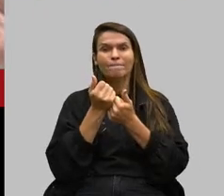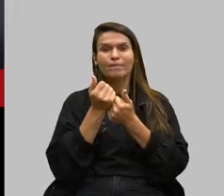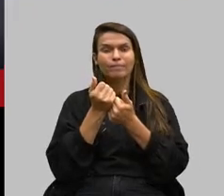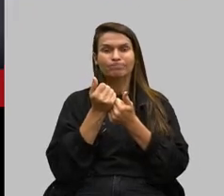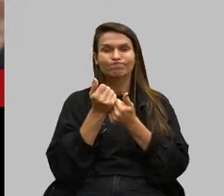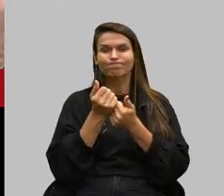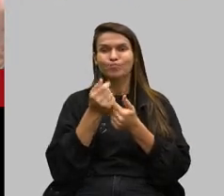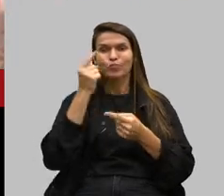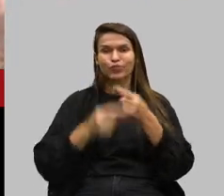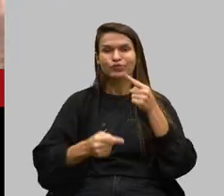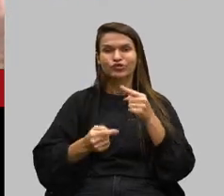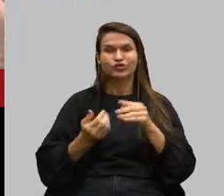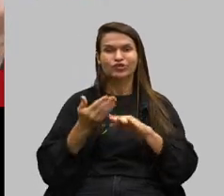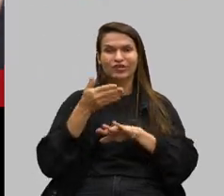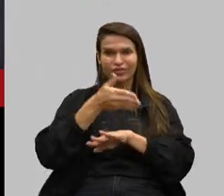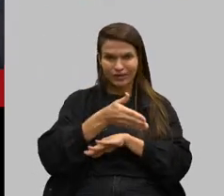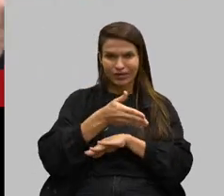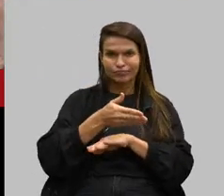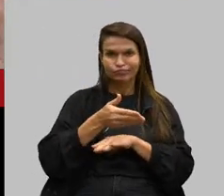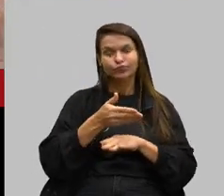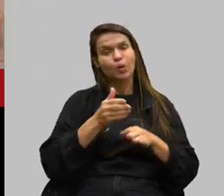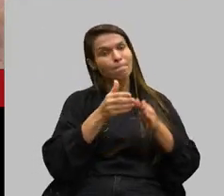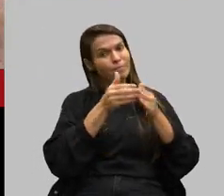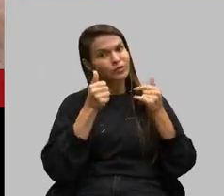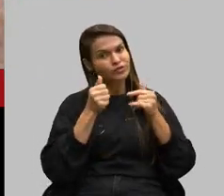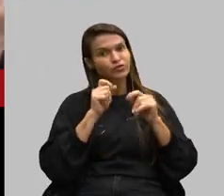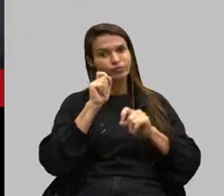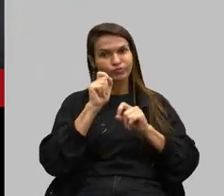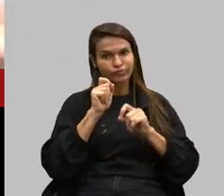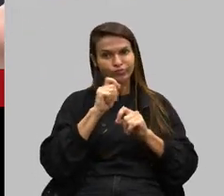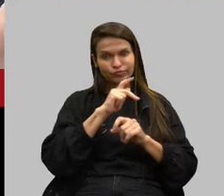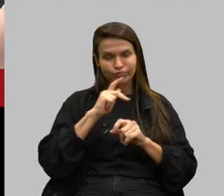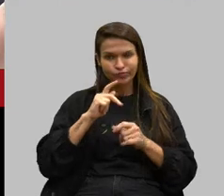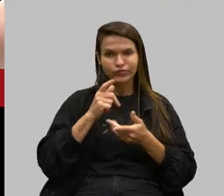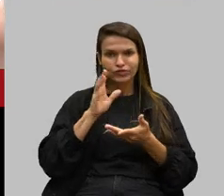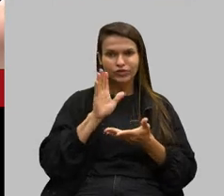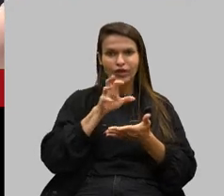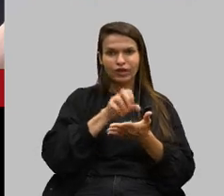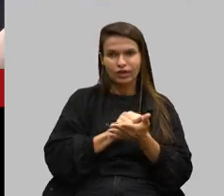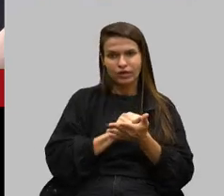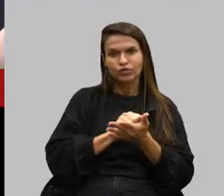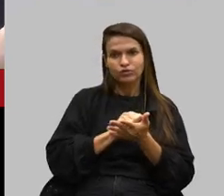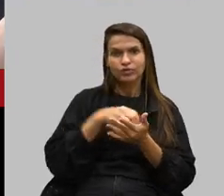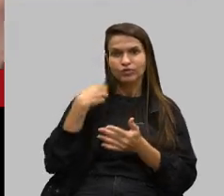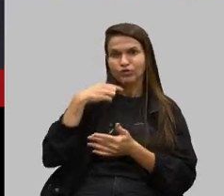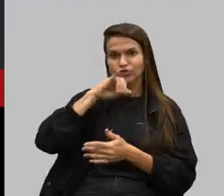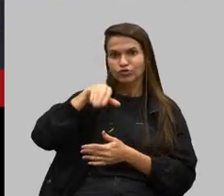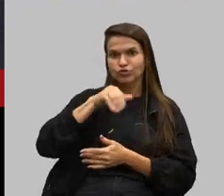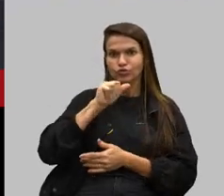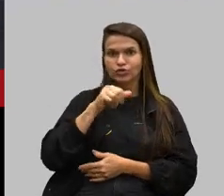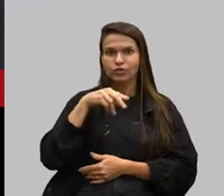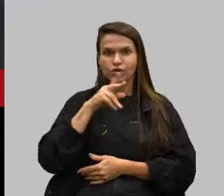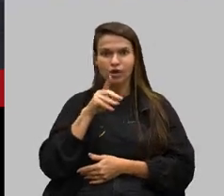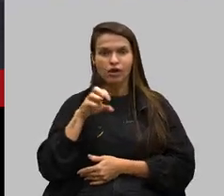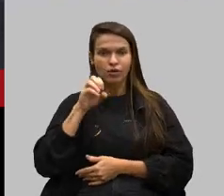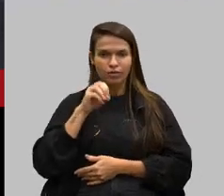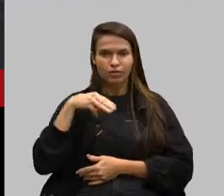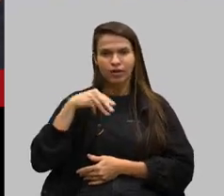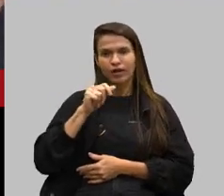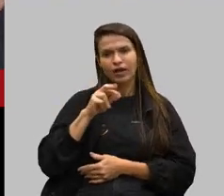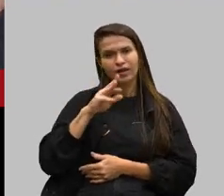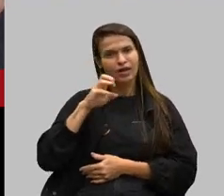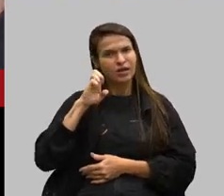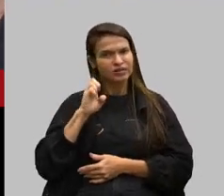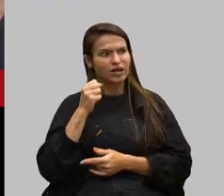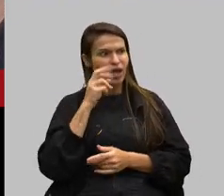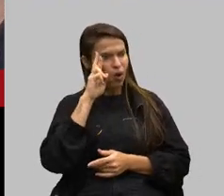então um apelo que eu tô fazendo Presidente deixar aqui consignado já que o deputado João magaren tá falando que é ordem do presidente e assim eu ainda não